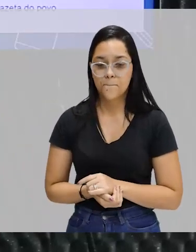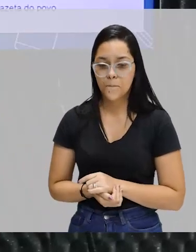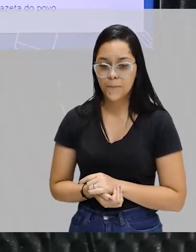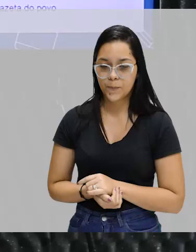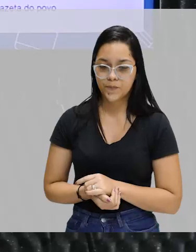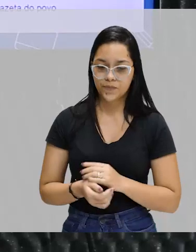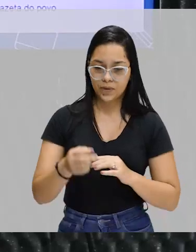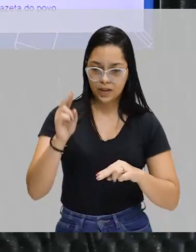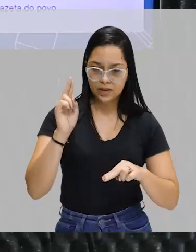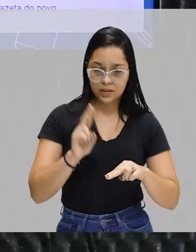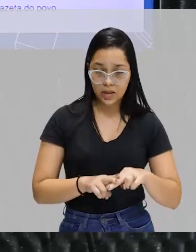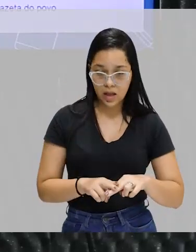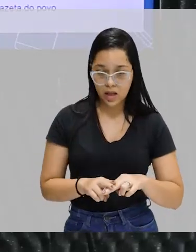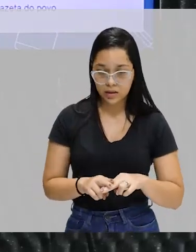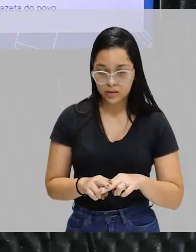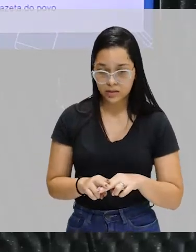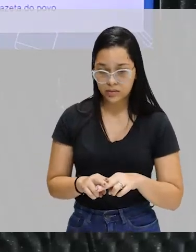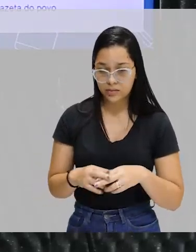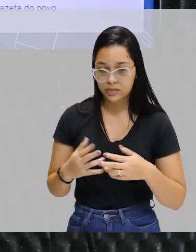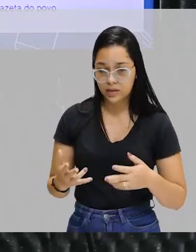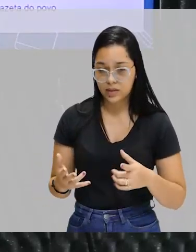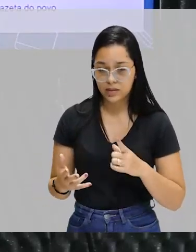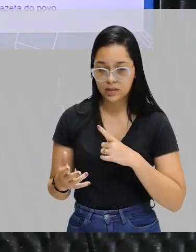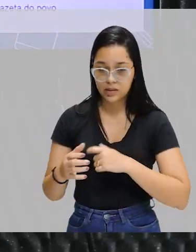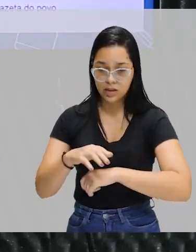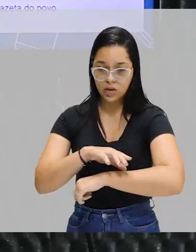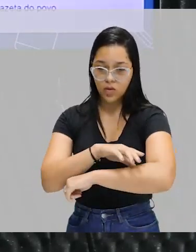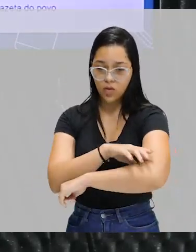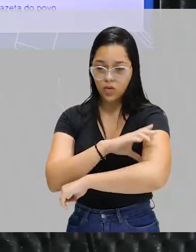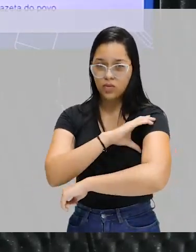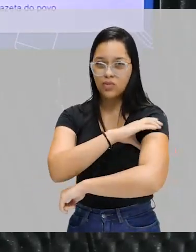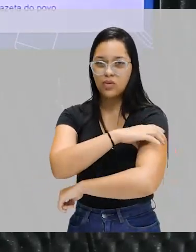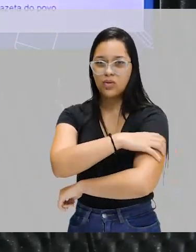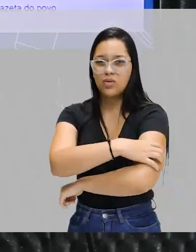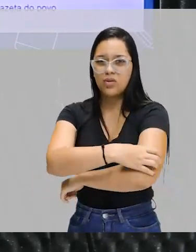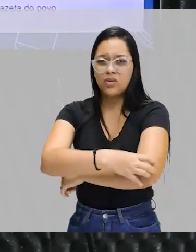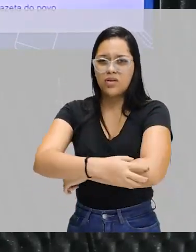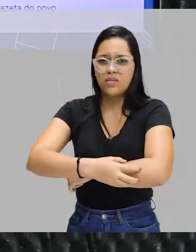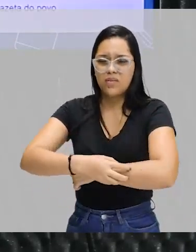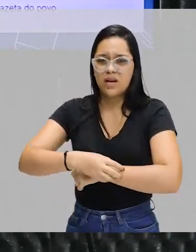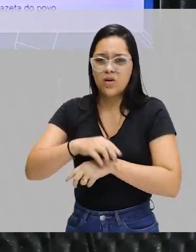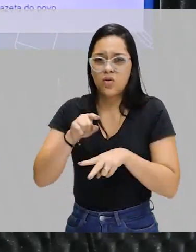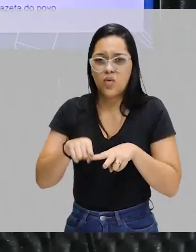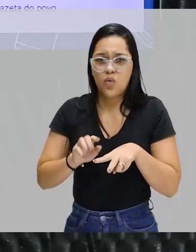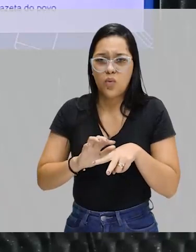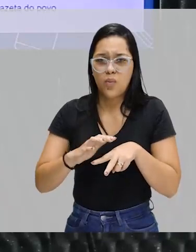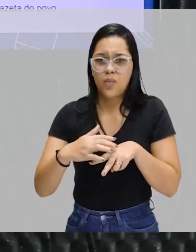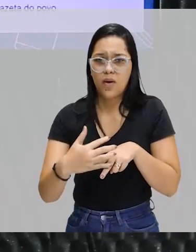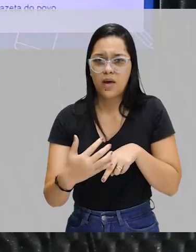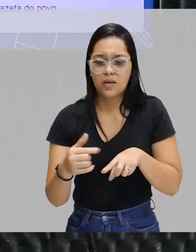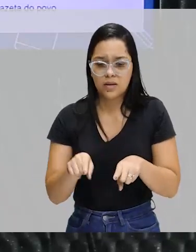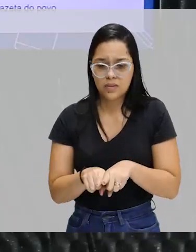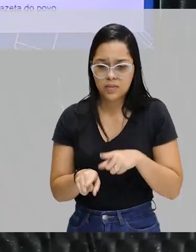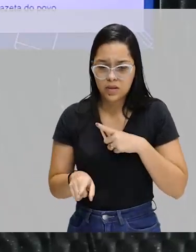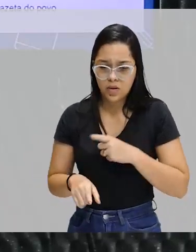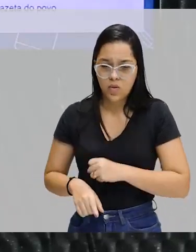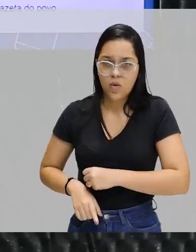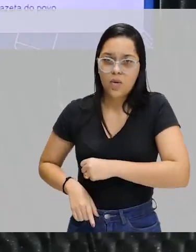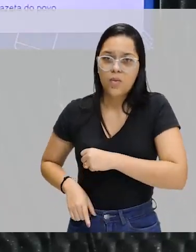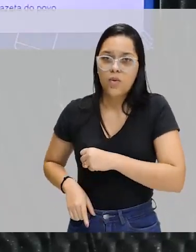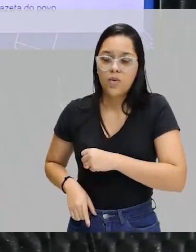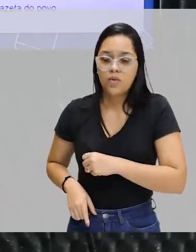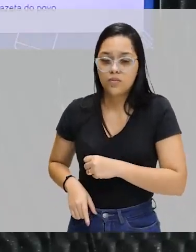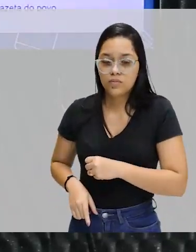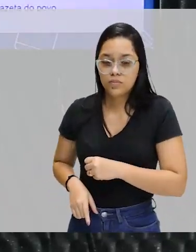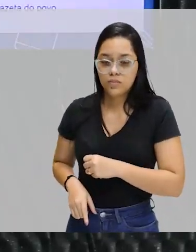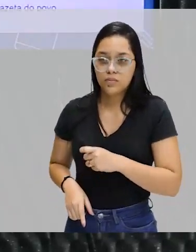está sentado numa poltrona, né, está com o braço enfaixado, está com o pé enfaixado, inclusive está ali com um apoio, né? E